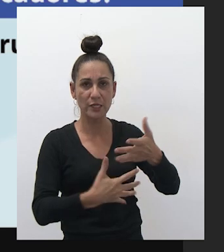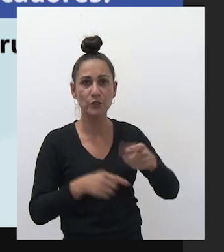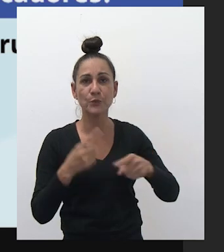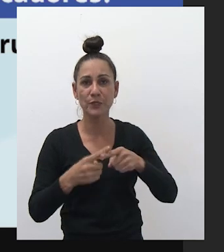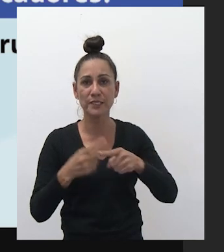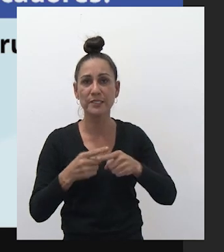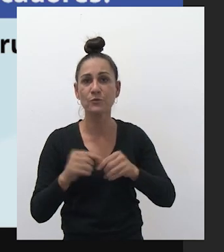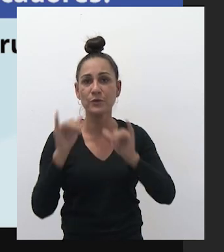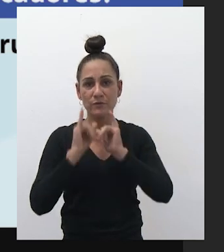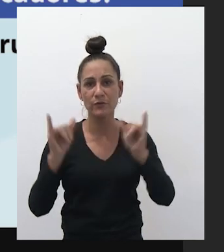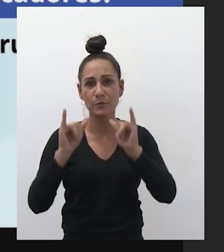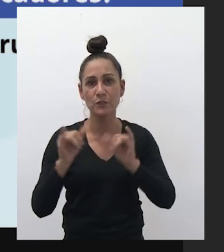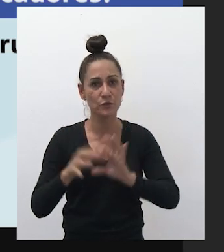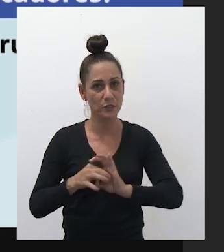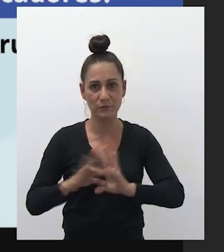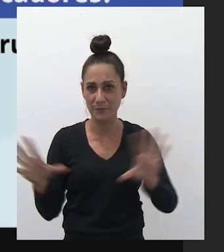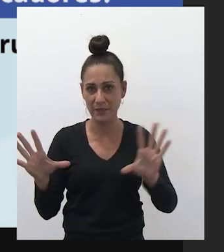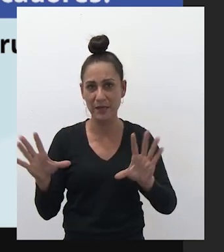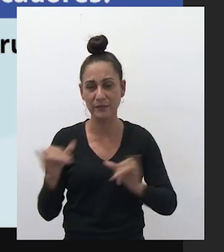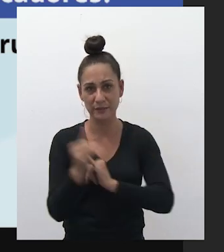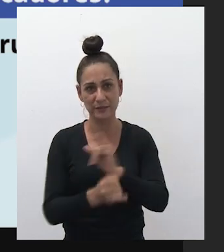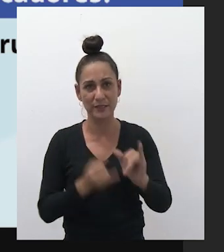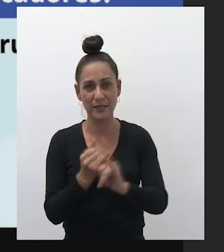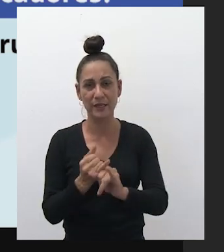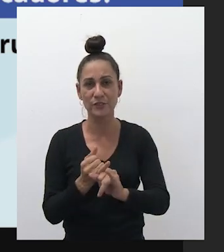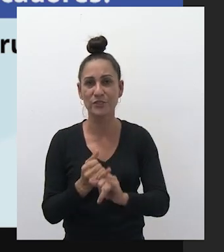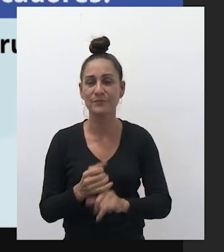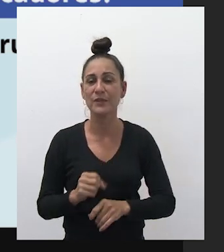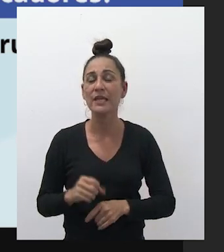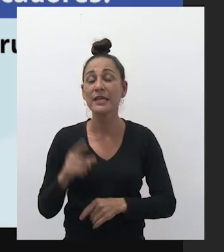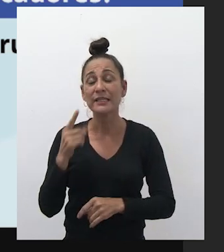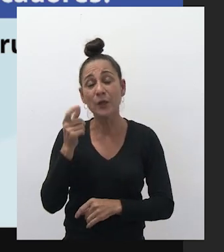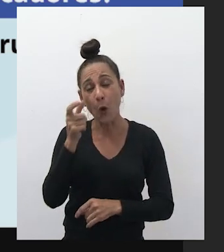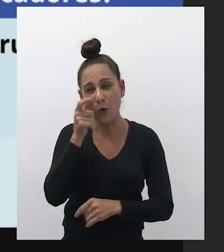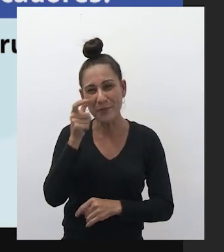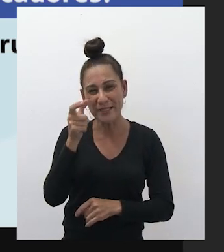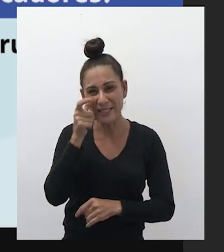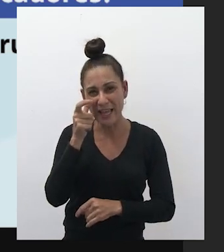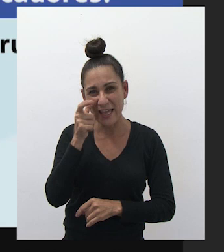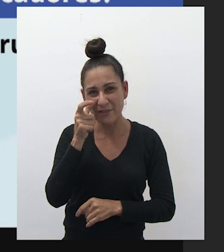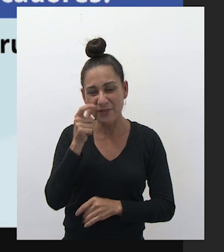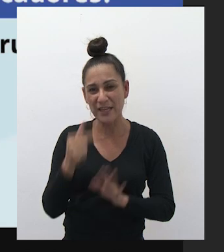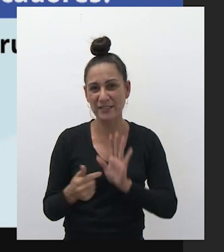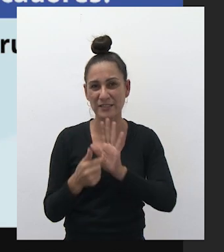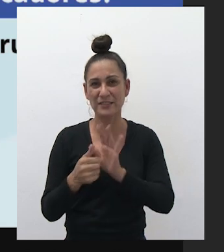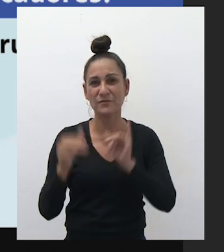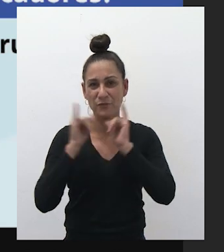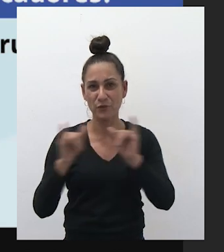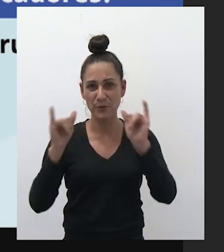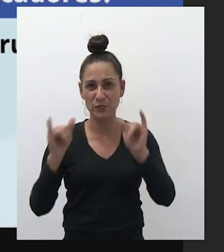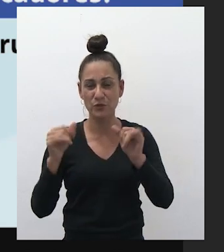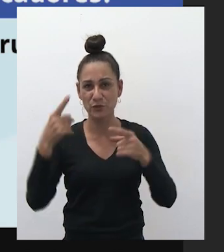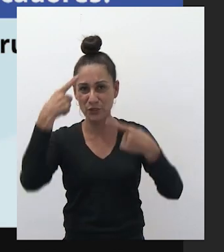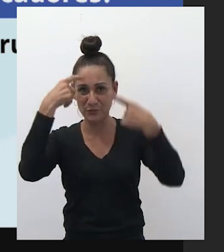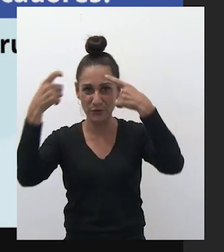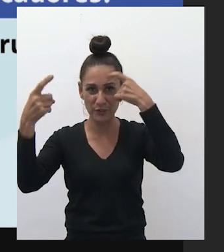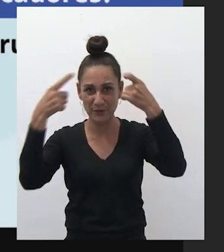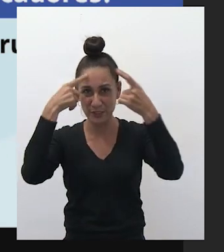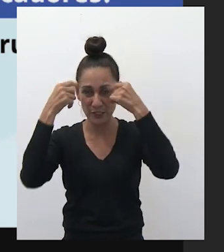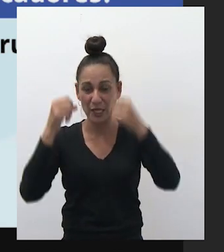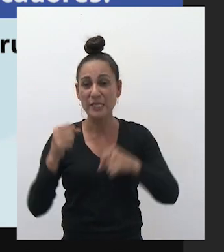aí disponíveis, tá? Pessoal, então vejam, esses dados da violência, né? São de março